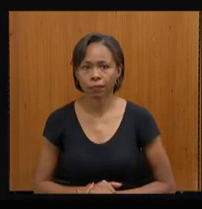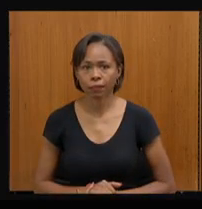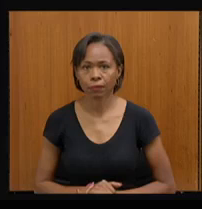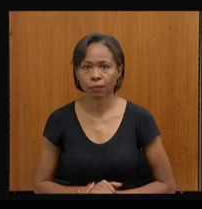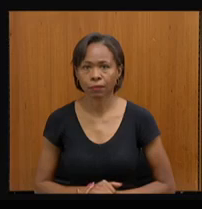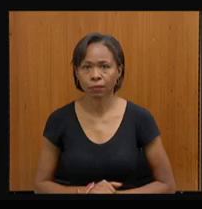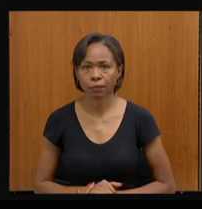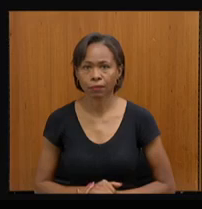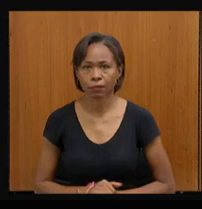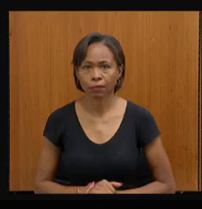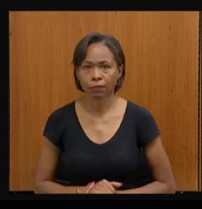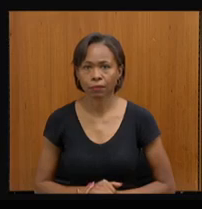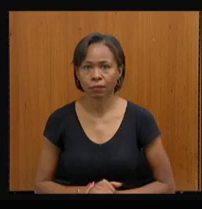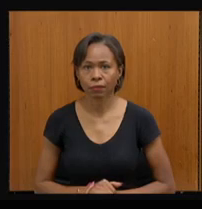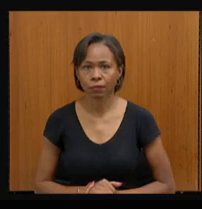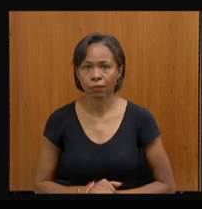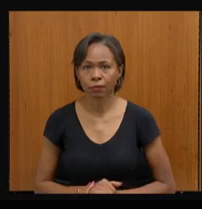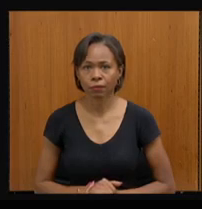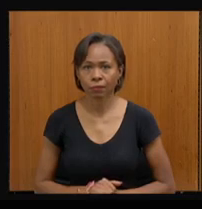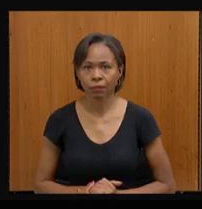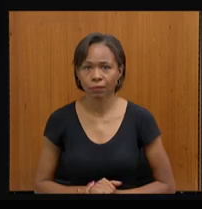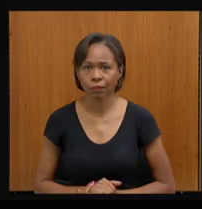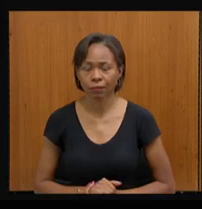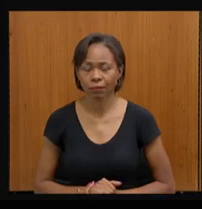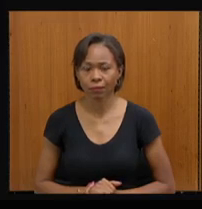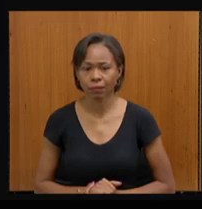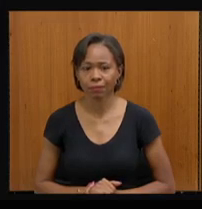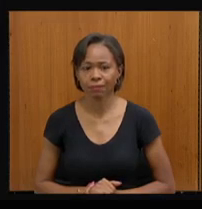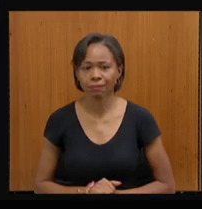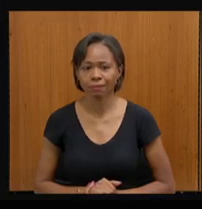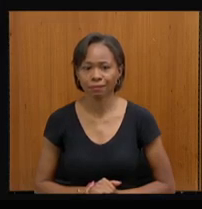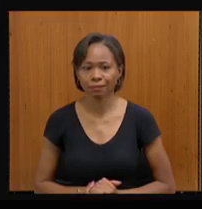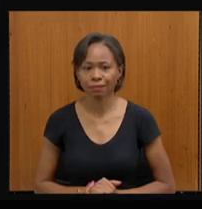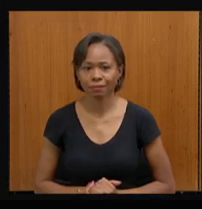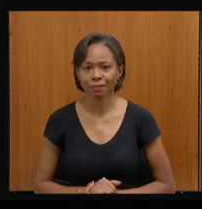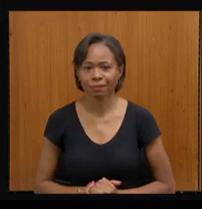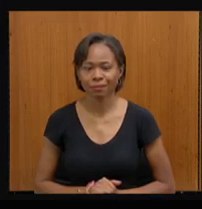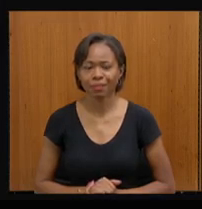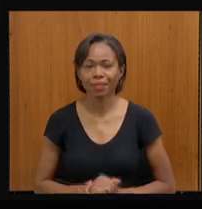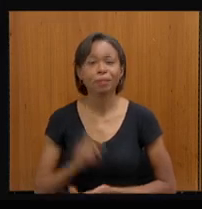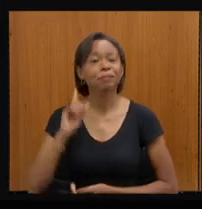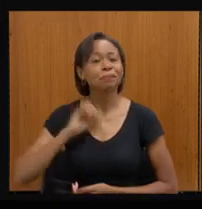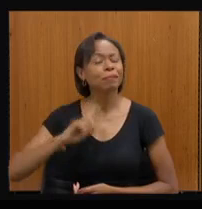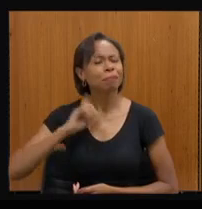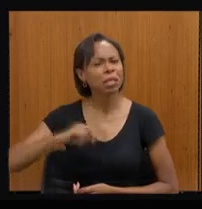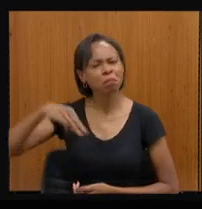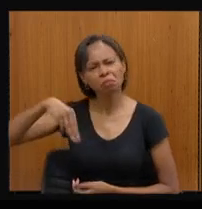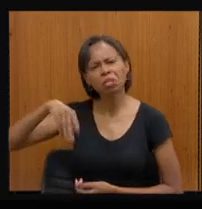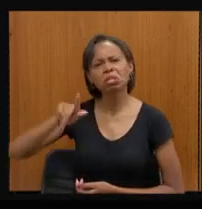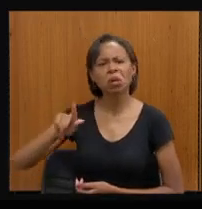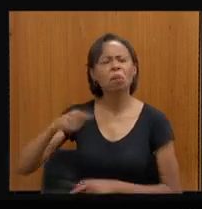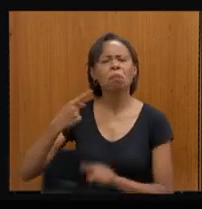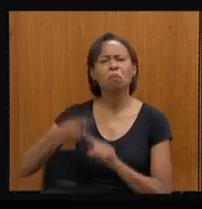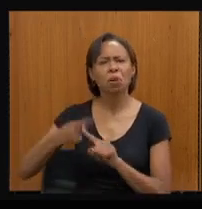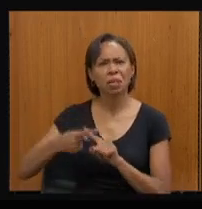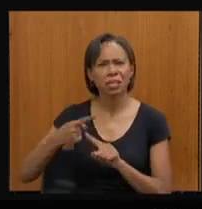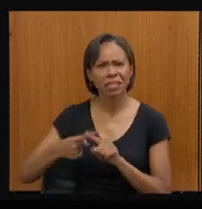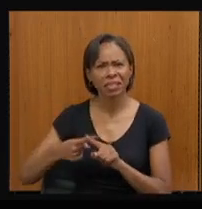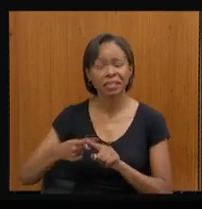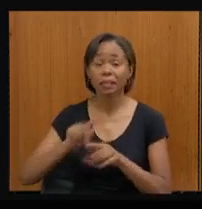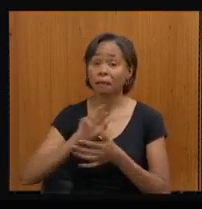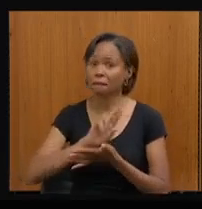G1 E é porque quer Minas Gerais amplas fontes de energia renováveis